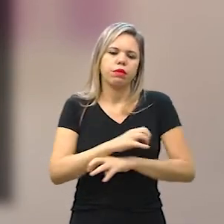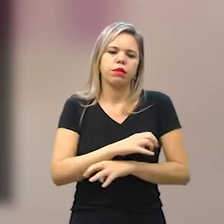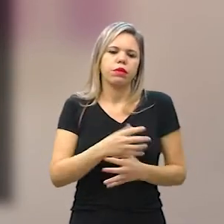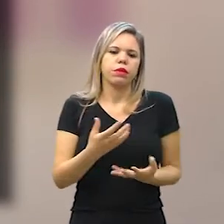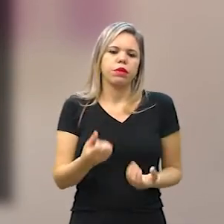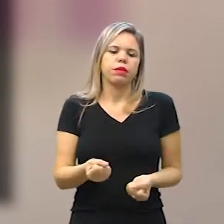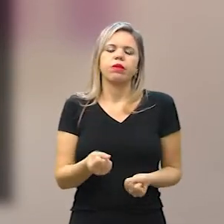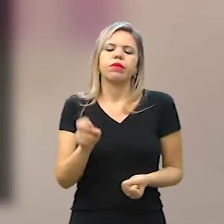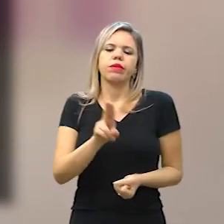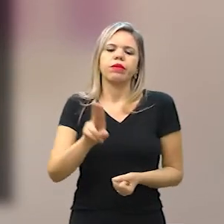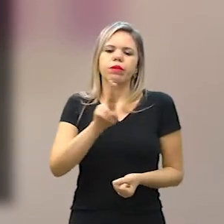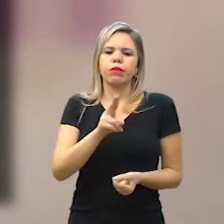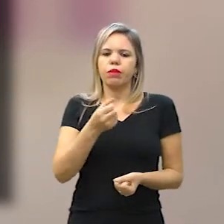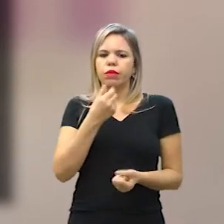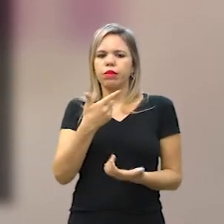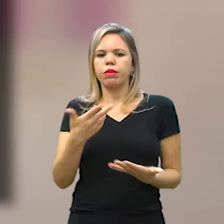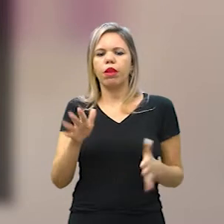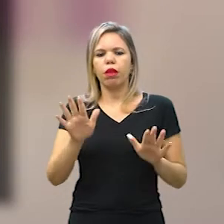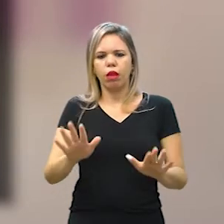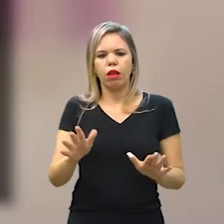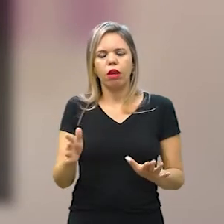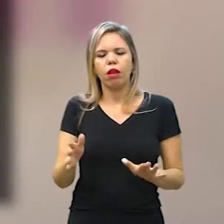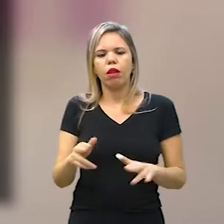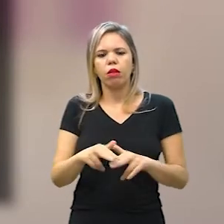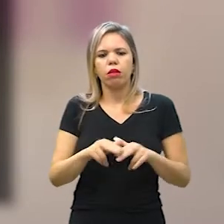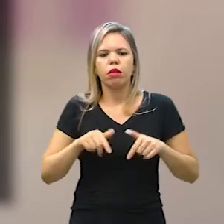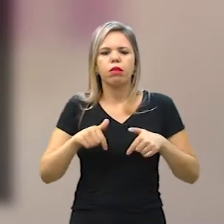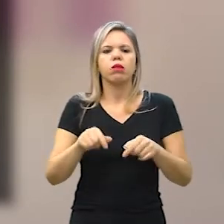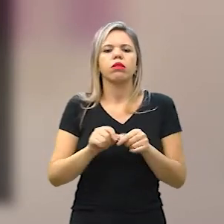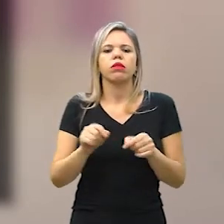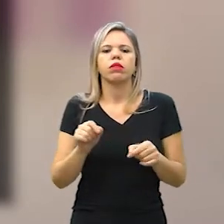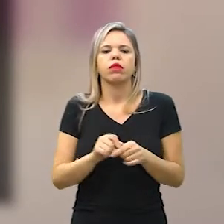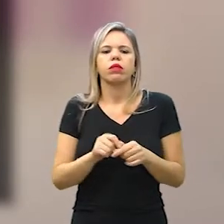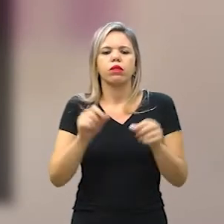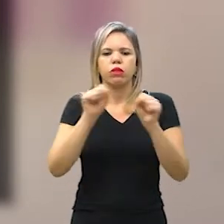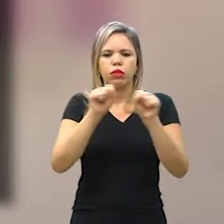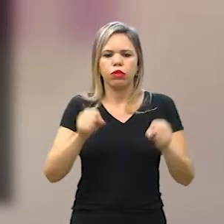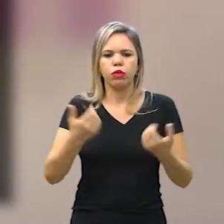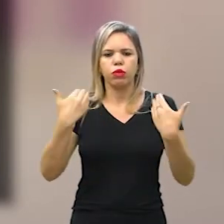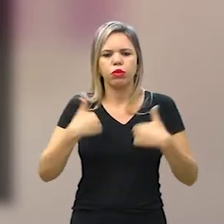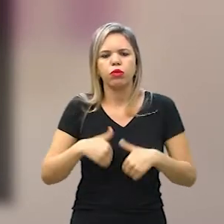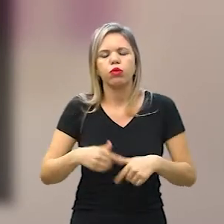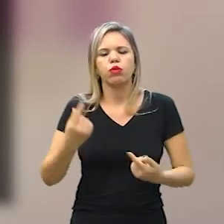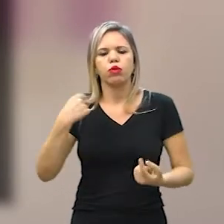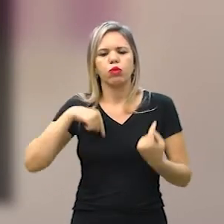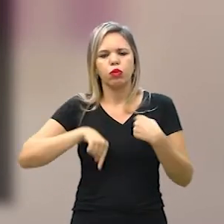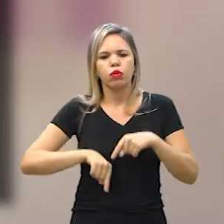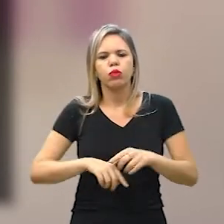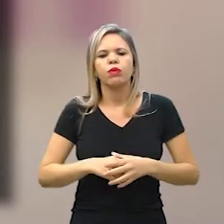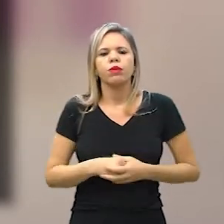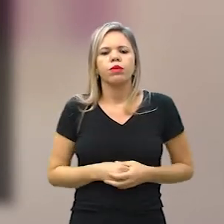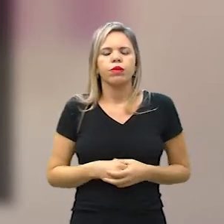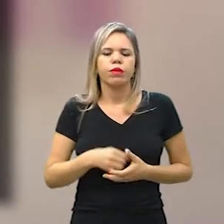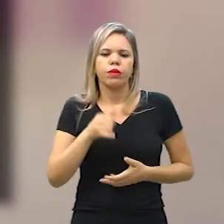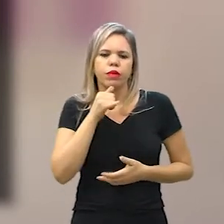é sensível ao antibiótico utilizado, porém ela causa uma reação sistêmica de